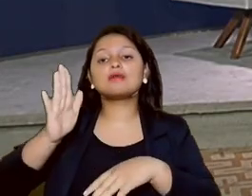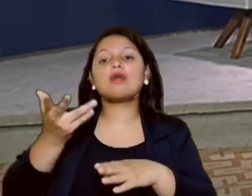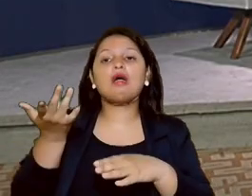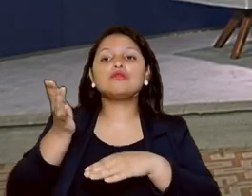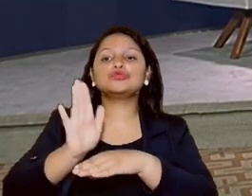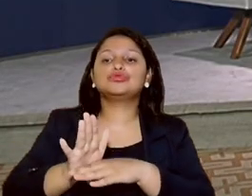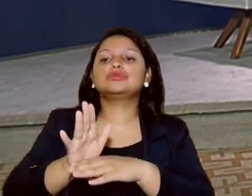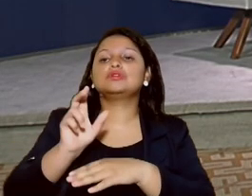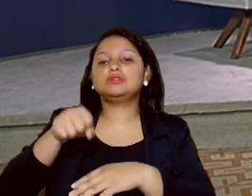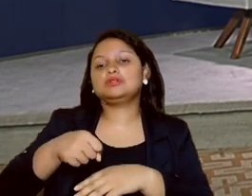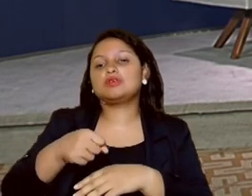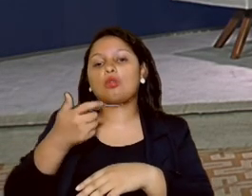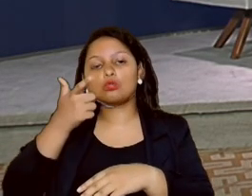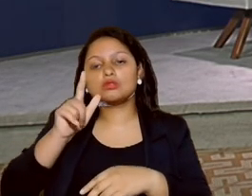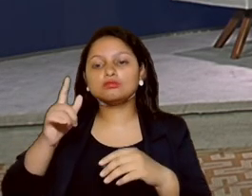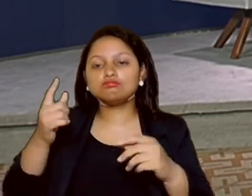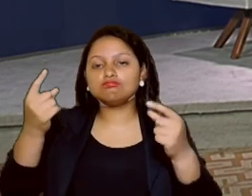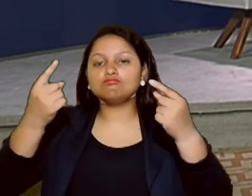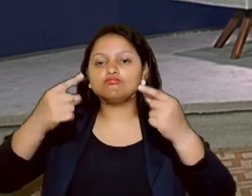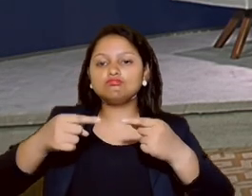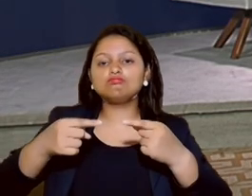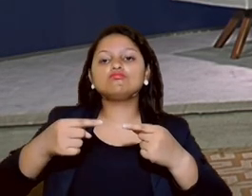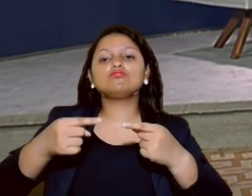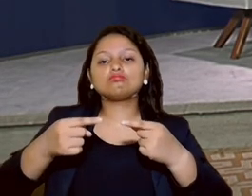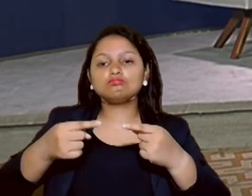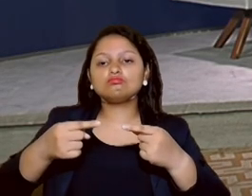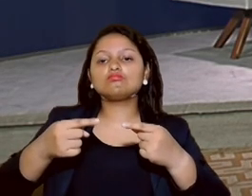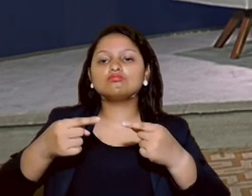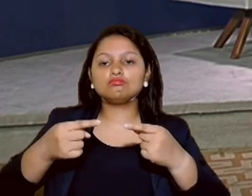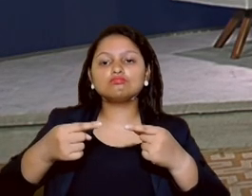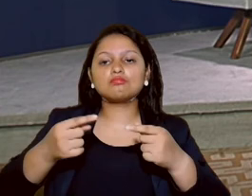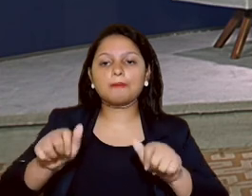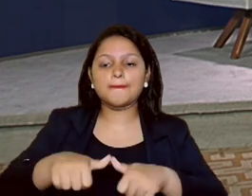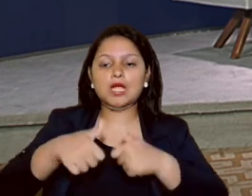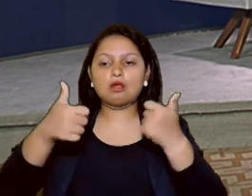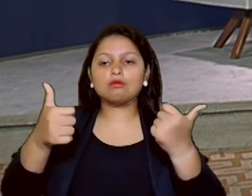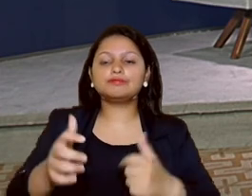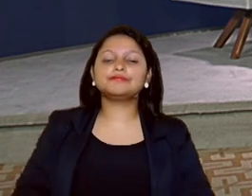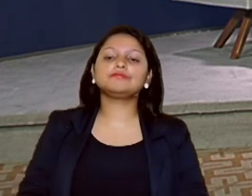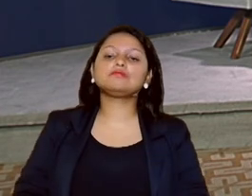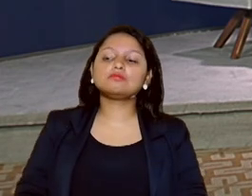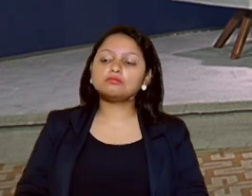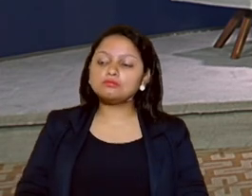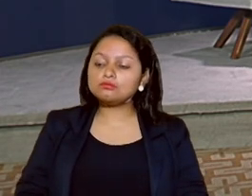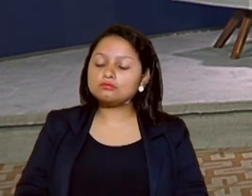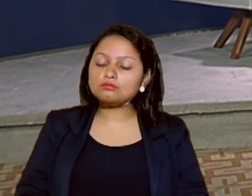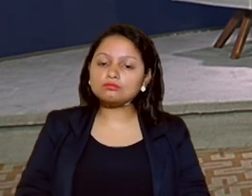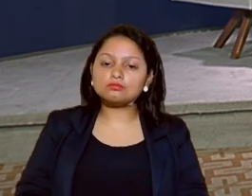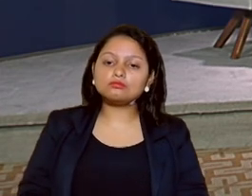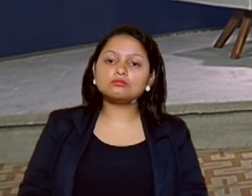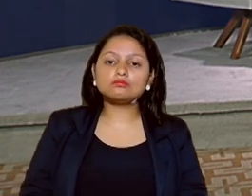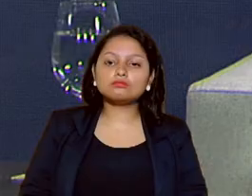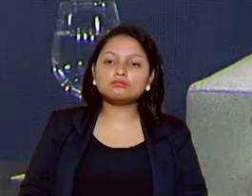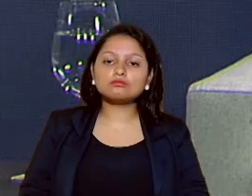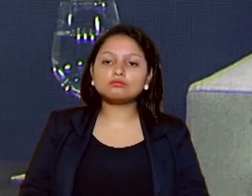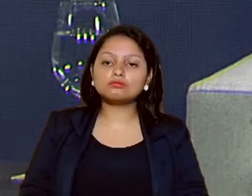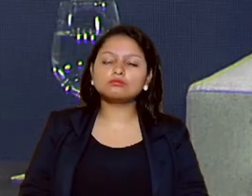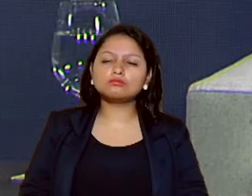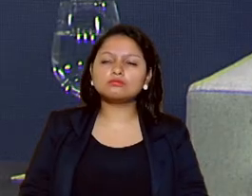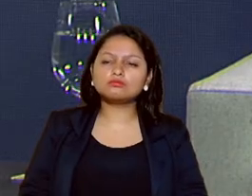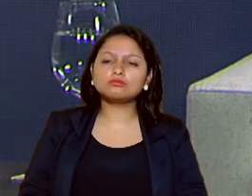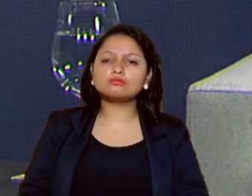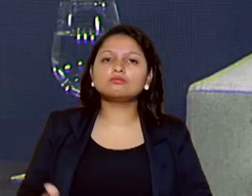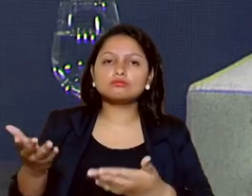consiga competir com uma com uma disparidade muito Menor das grandes empresas Marcelo